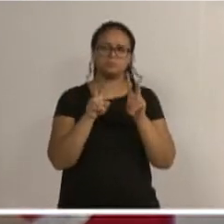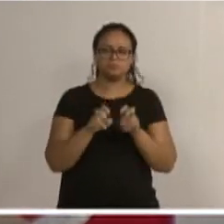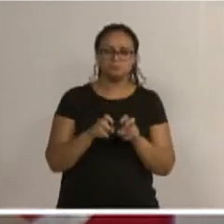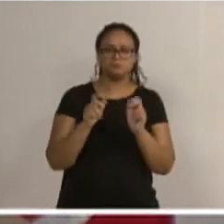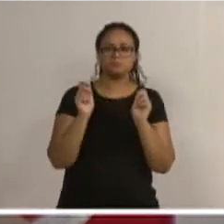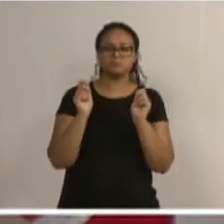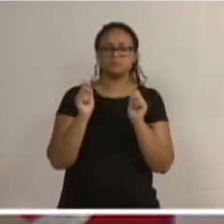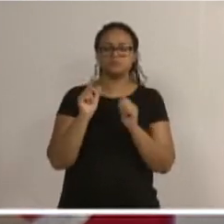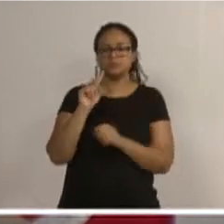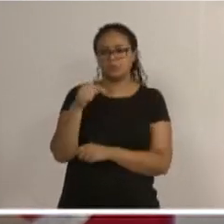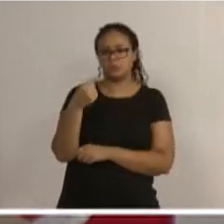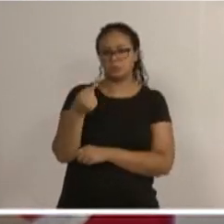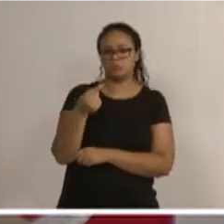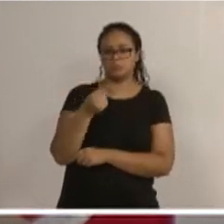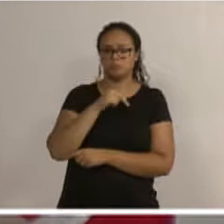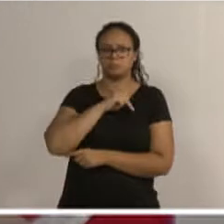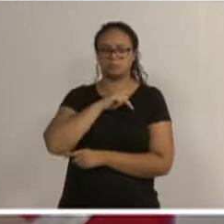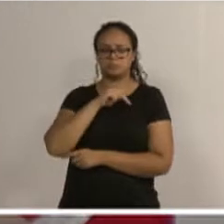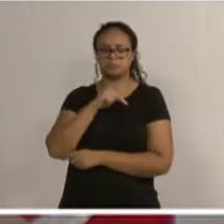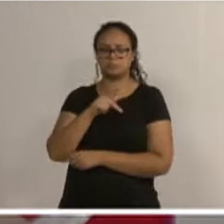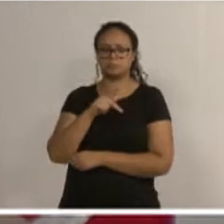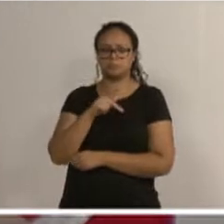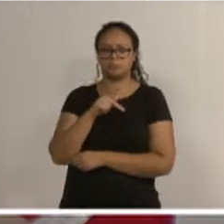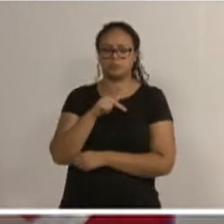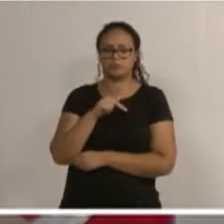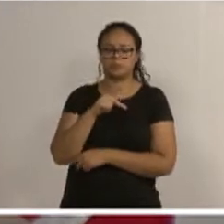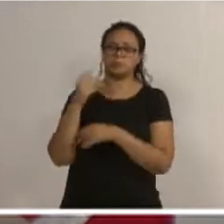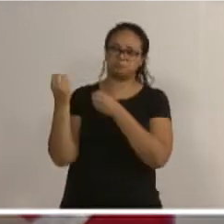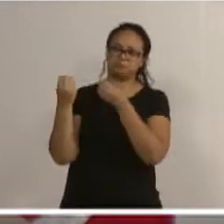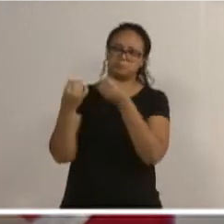pelo seu presidente, o seu AR Espaço.